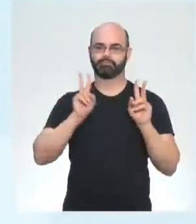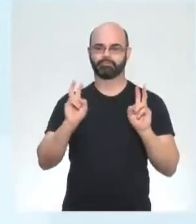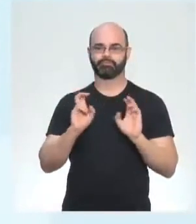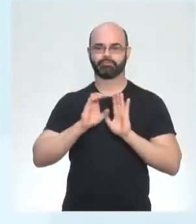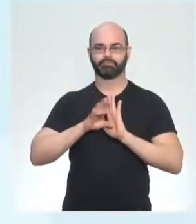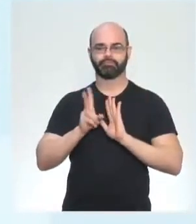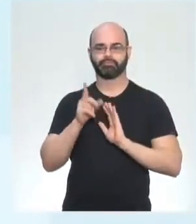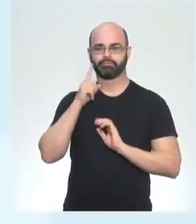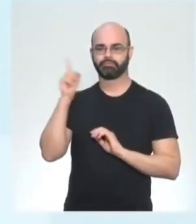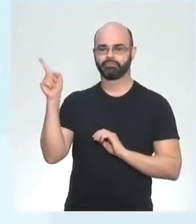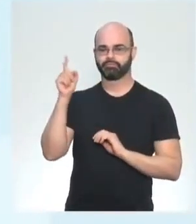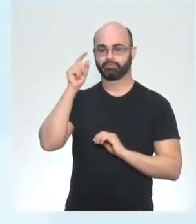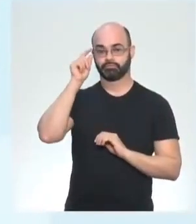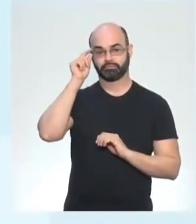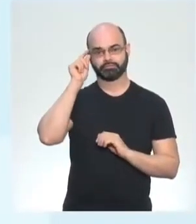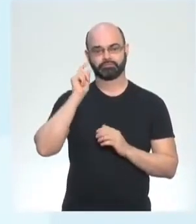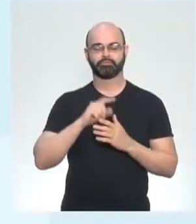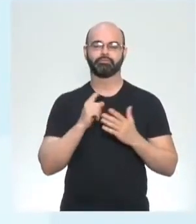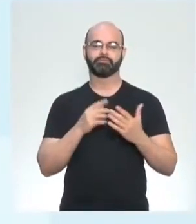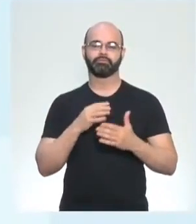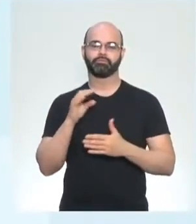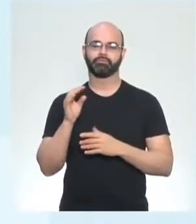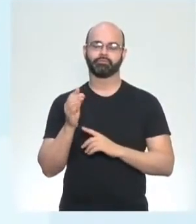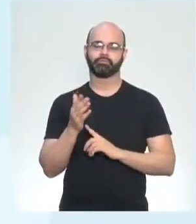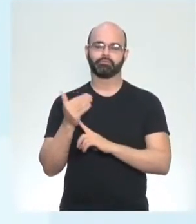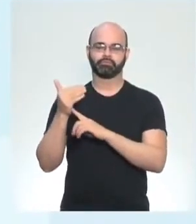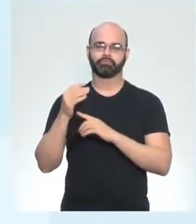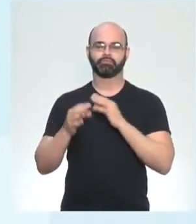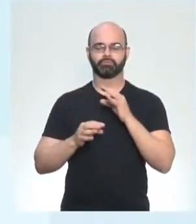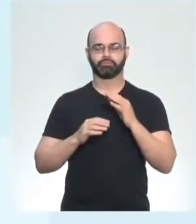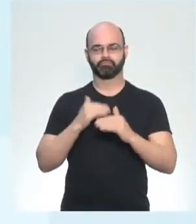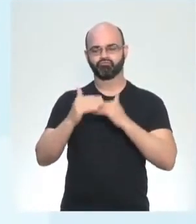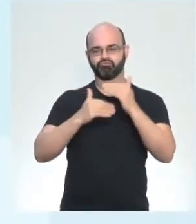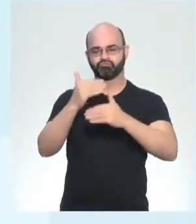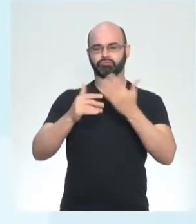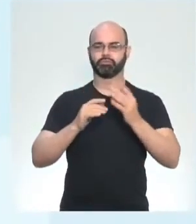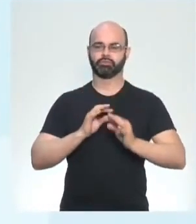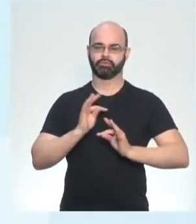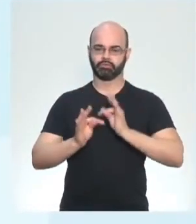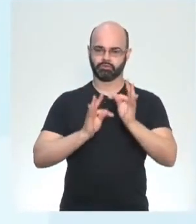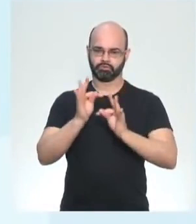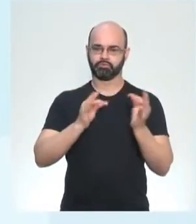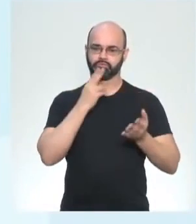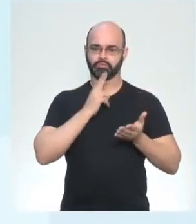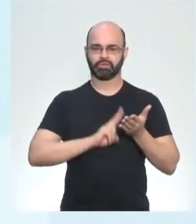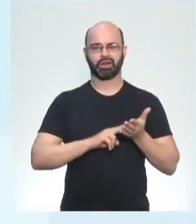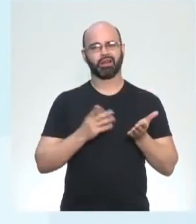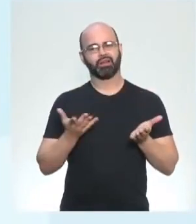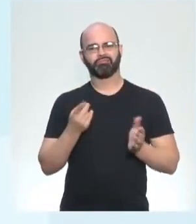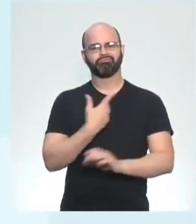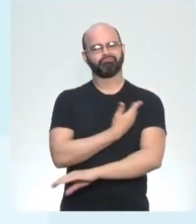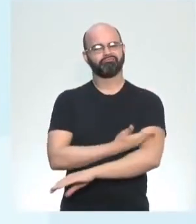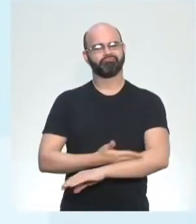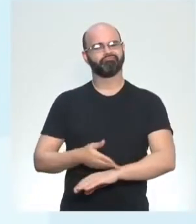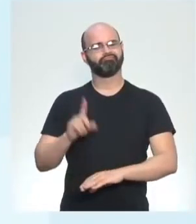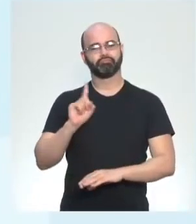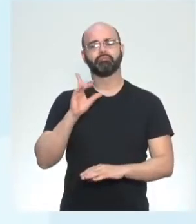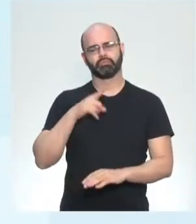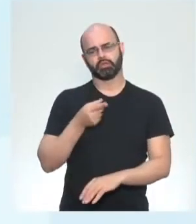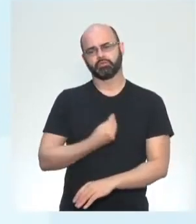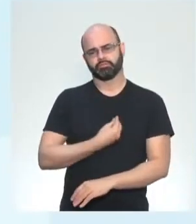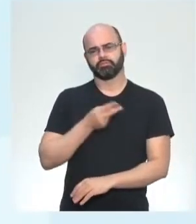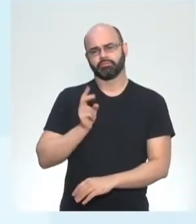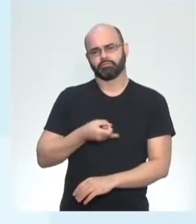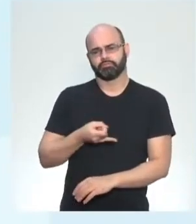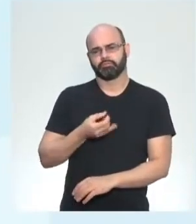Como mencionamos, né? Com os avanços tecnológicos, o uso de carta não é tão comum, mas ainda existe, tá? Principalmente quando